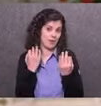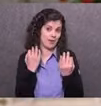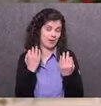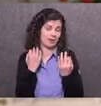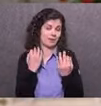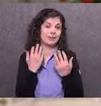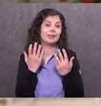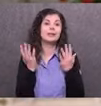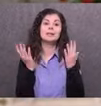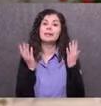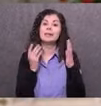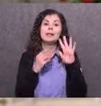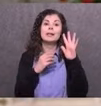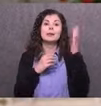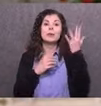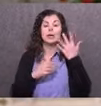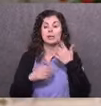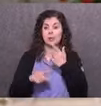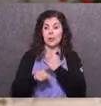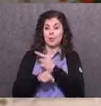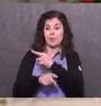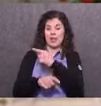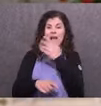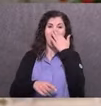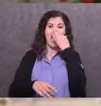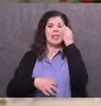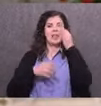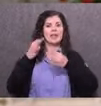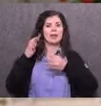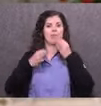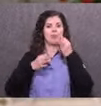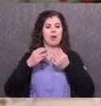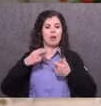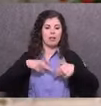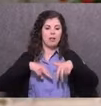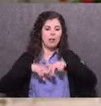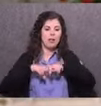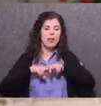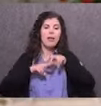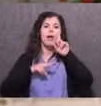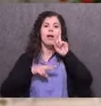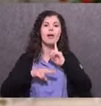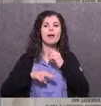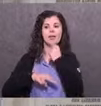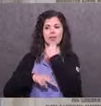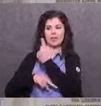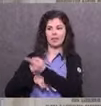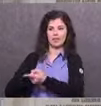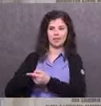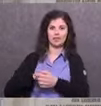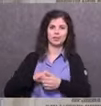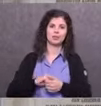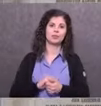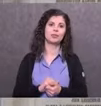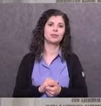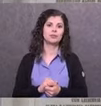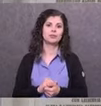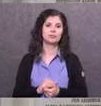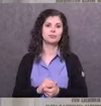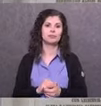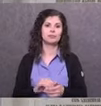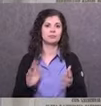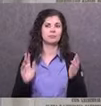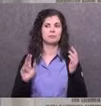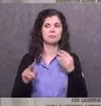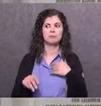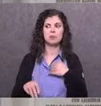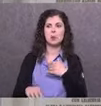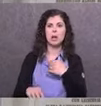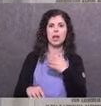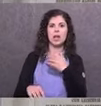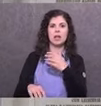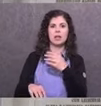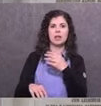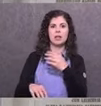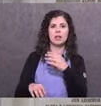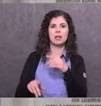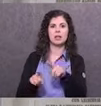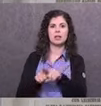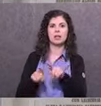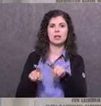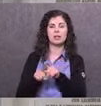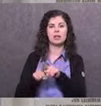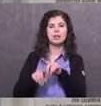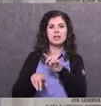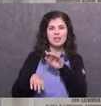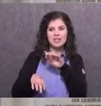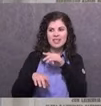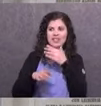estava sentado no tribunal, a mulher mandou-lhe dizer: não te prendas com a causa